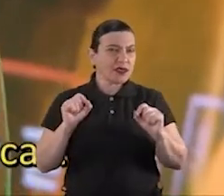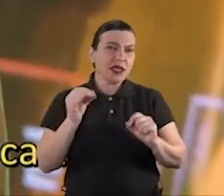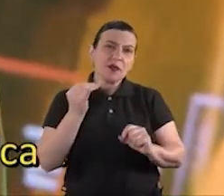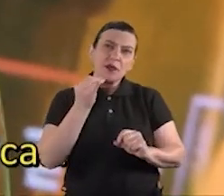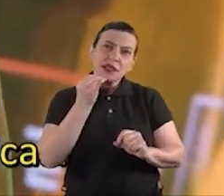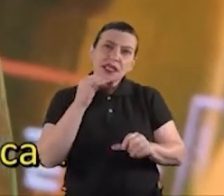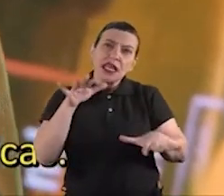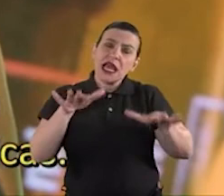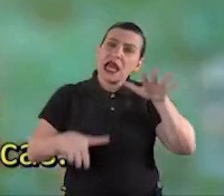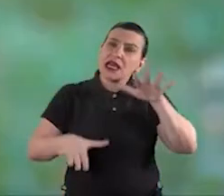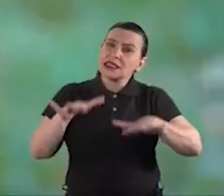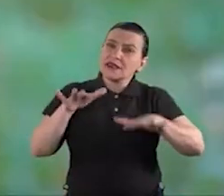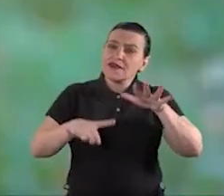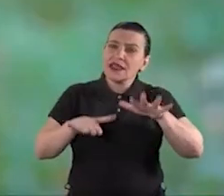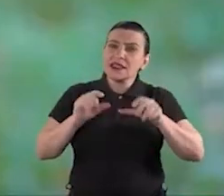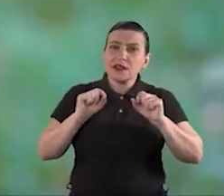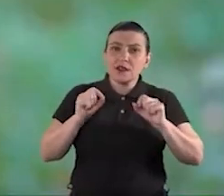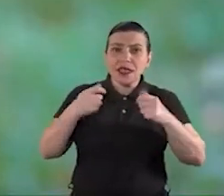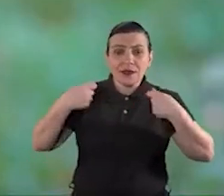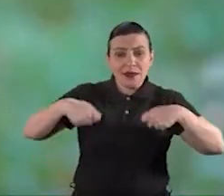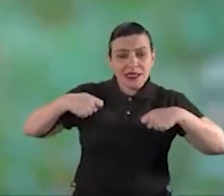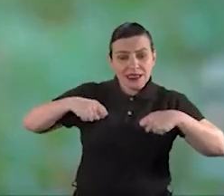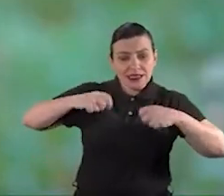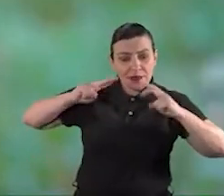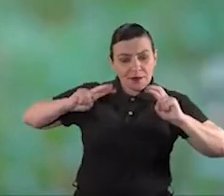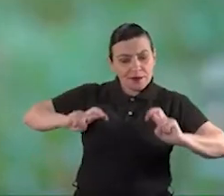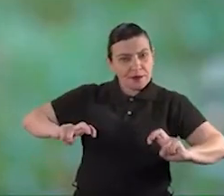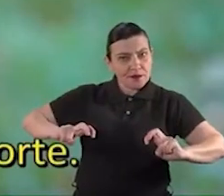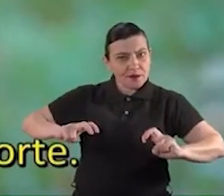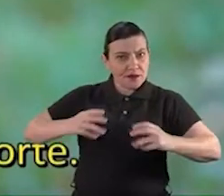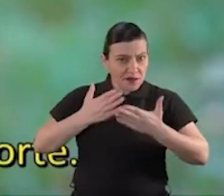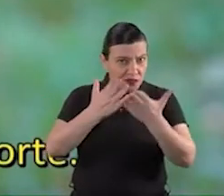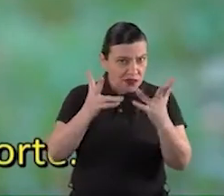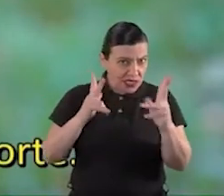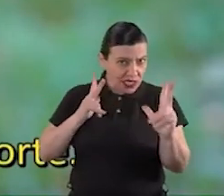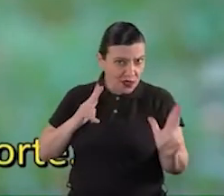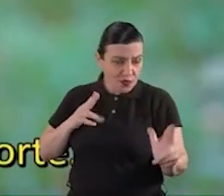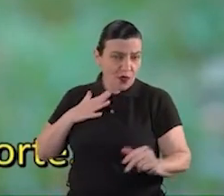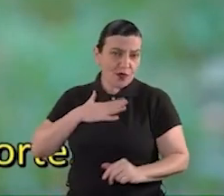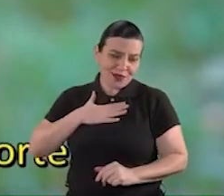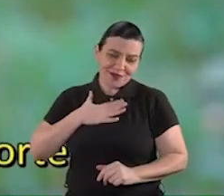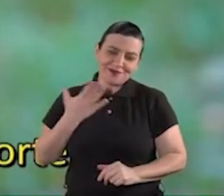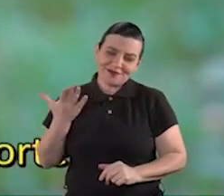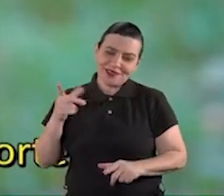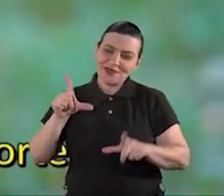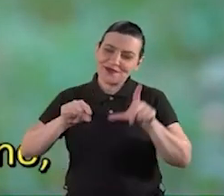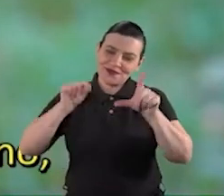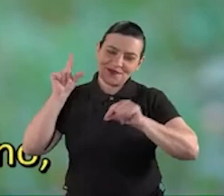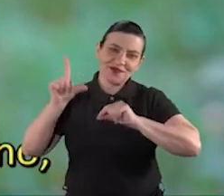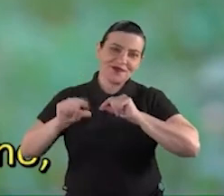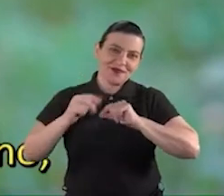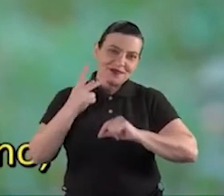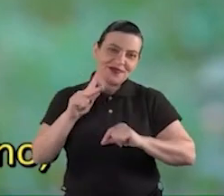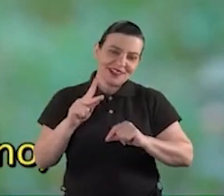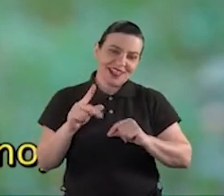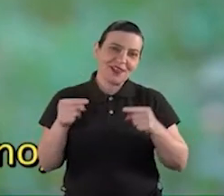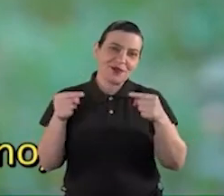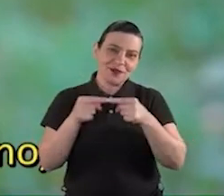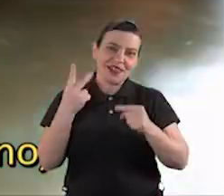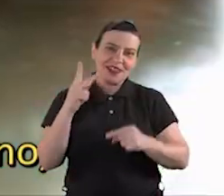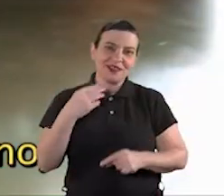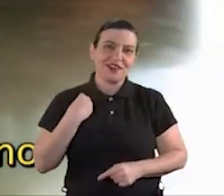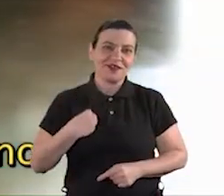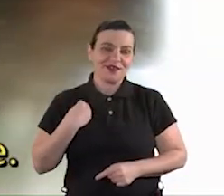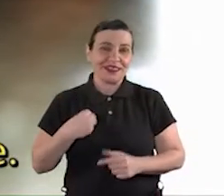circunstâncias de necessidades e imunologicas se você é como eu tem vários favoritos que se enquadram nessa categoria de suporte